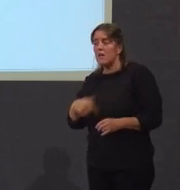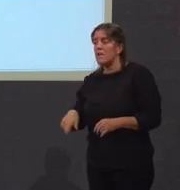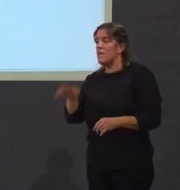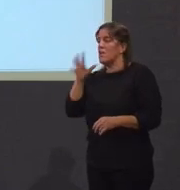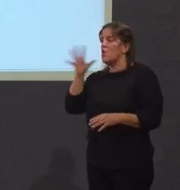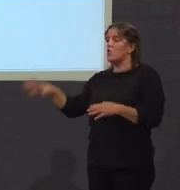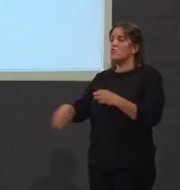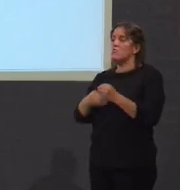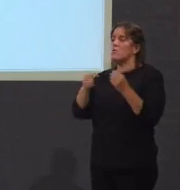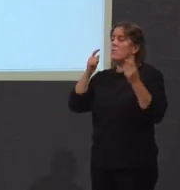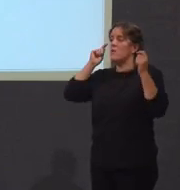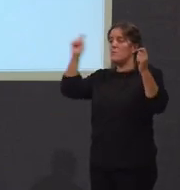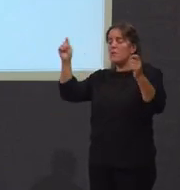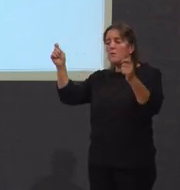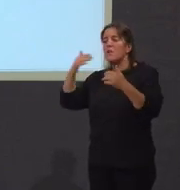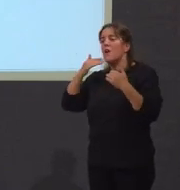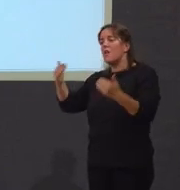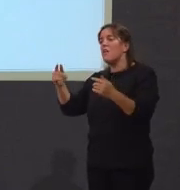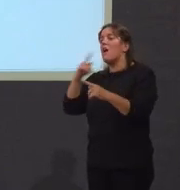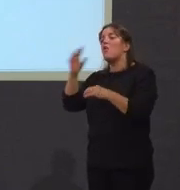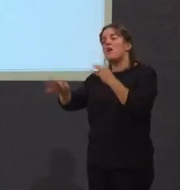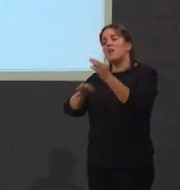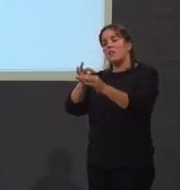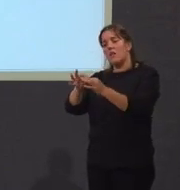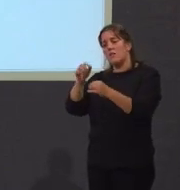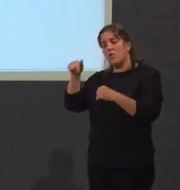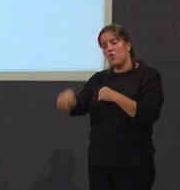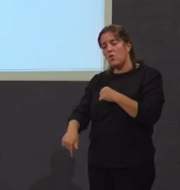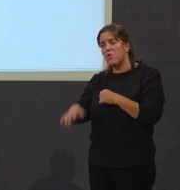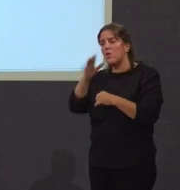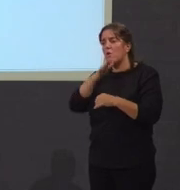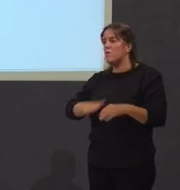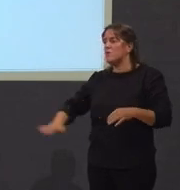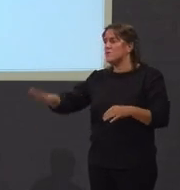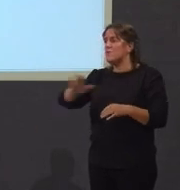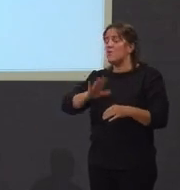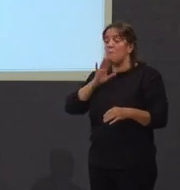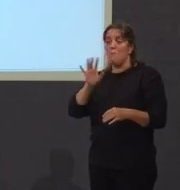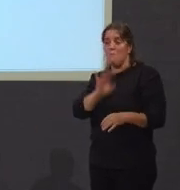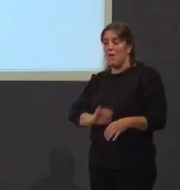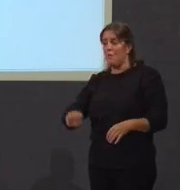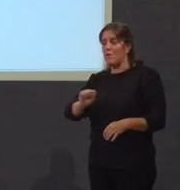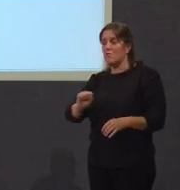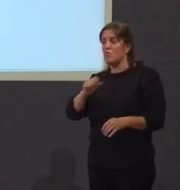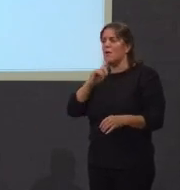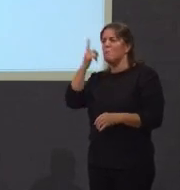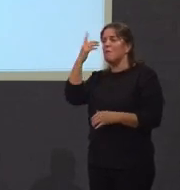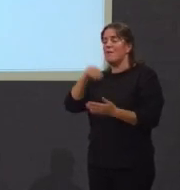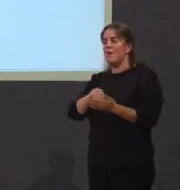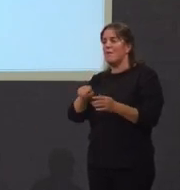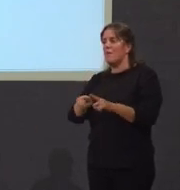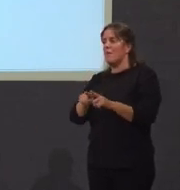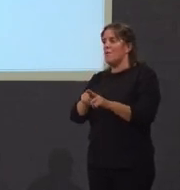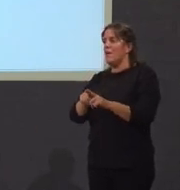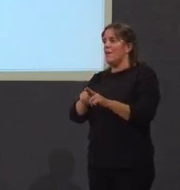meus os parabéns e o agradecimiento da organización é un espazo magnífico e é a primeira vez que defendo